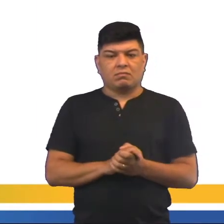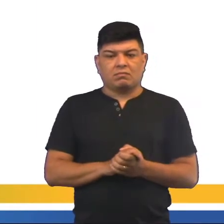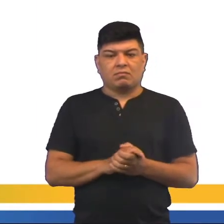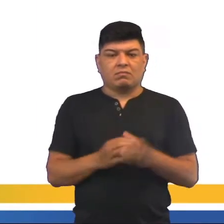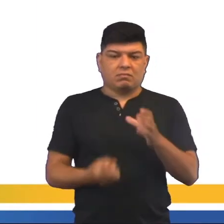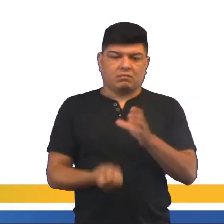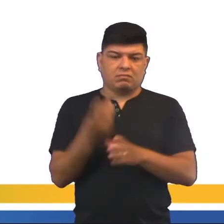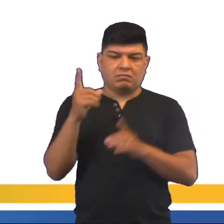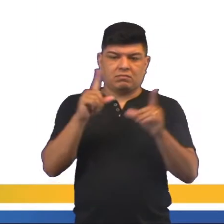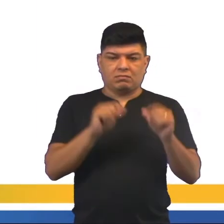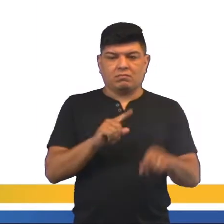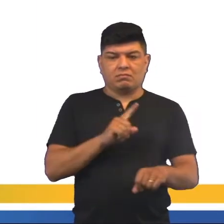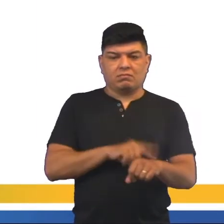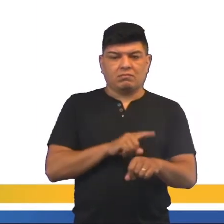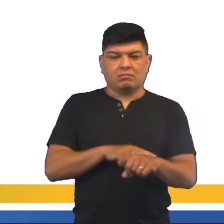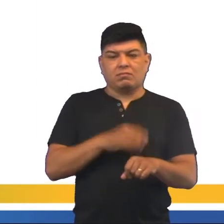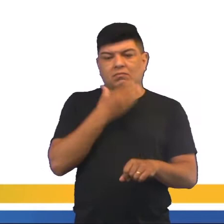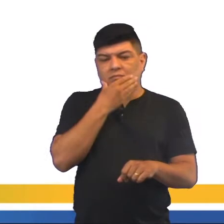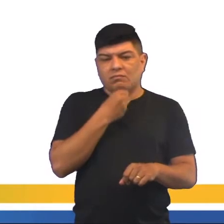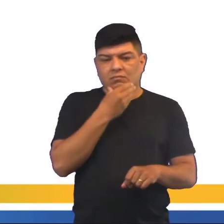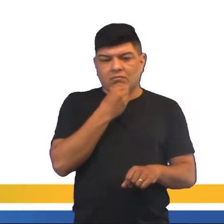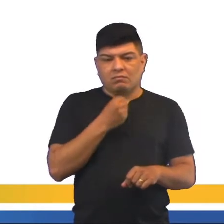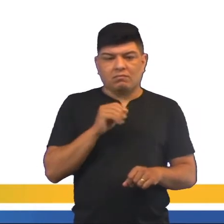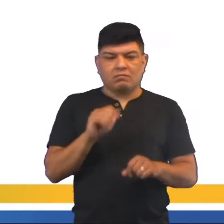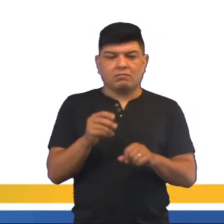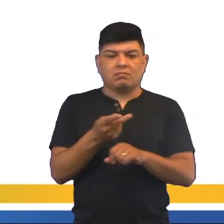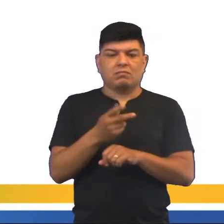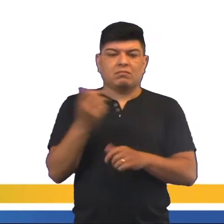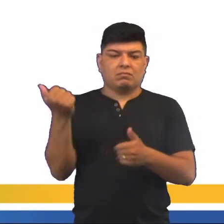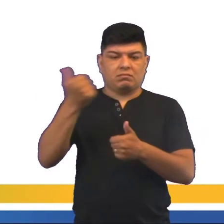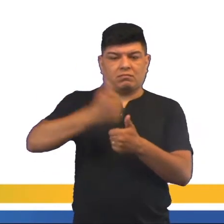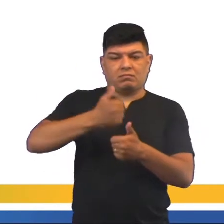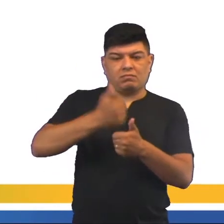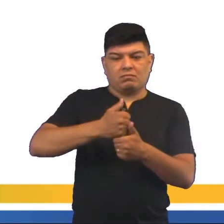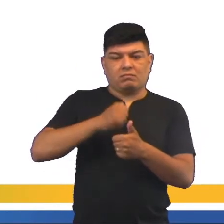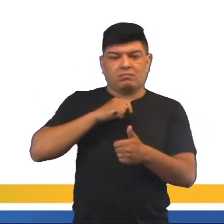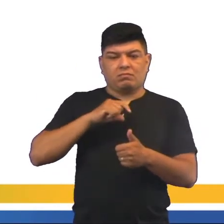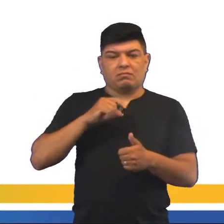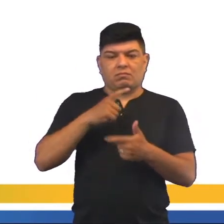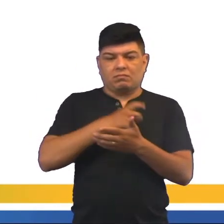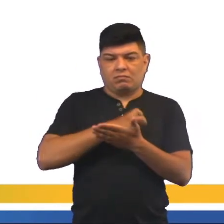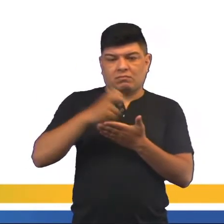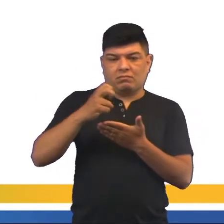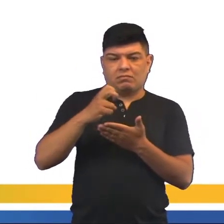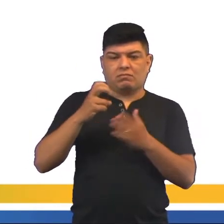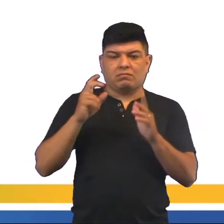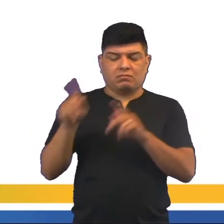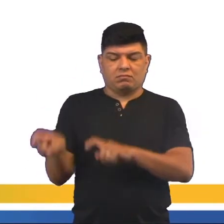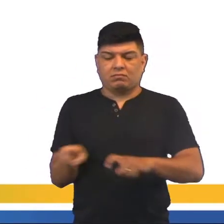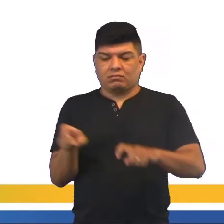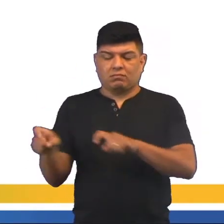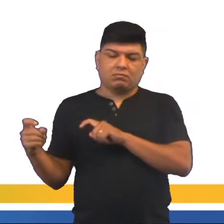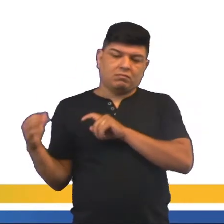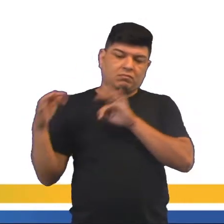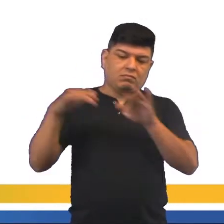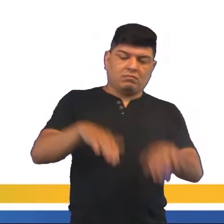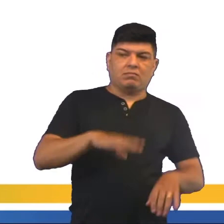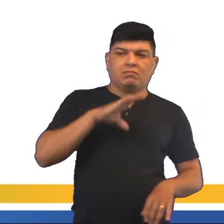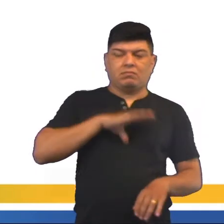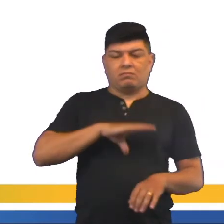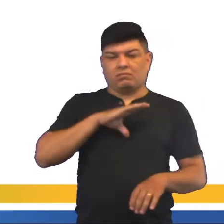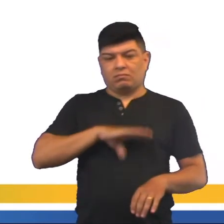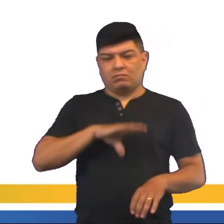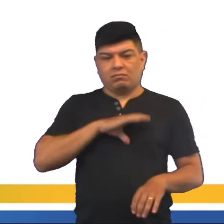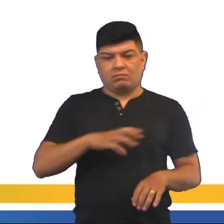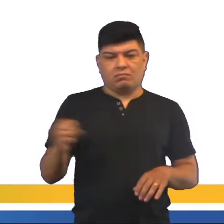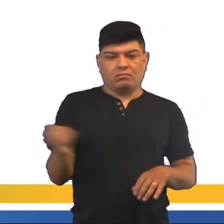a produção em menor tempo. O homem, ao ser substituído pela máquina, saiu da zona rural para ir para as cidades em